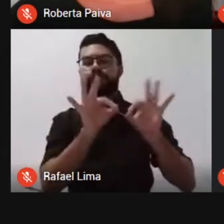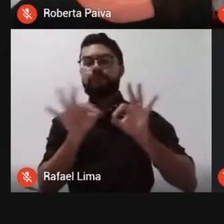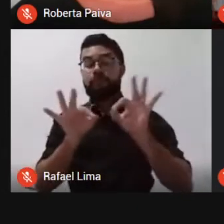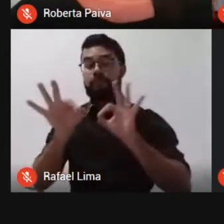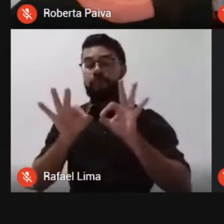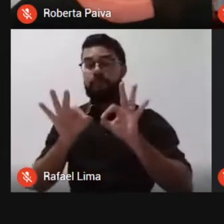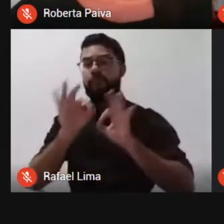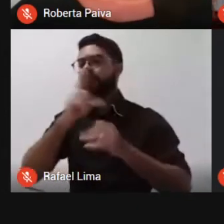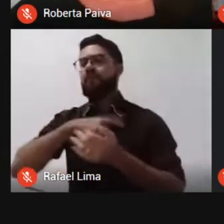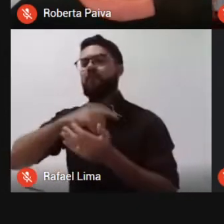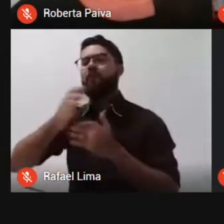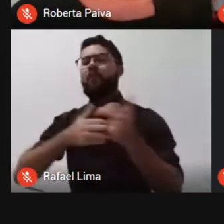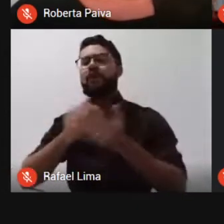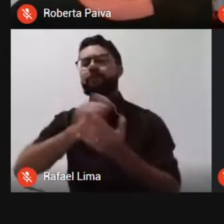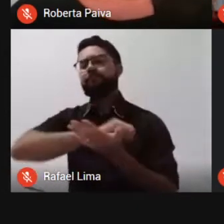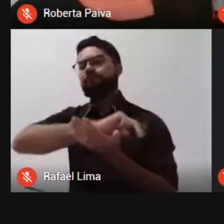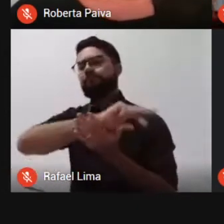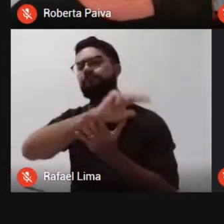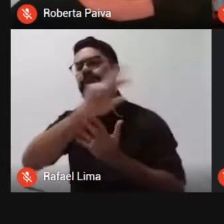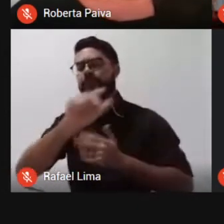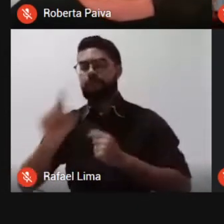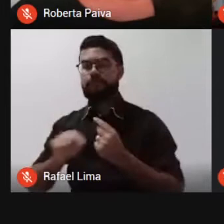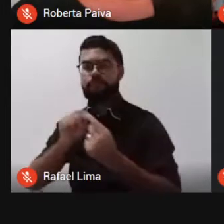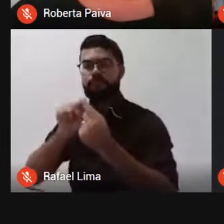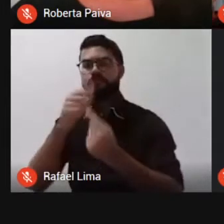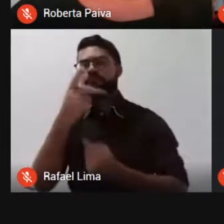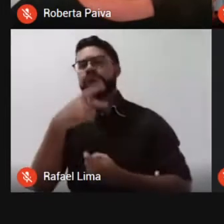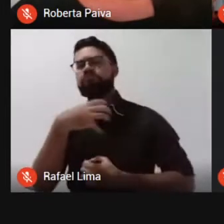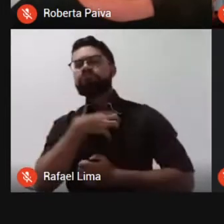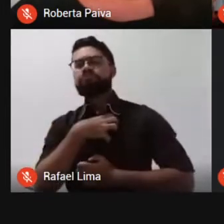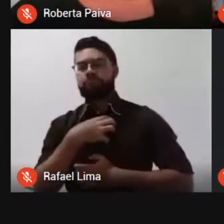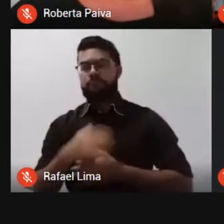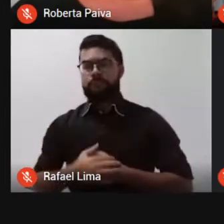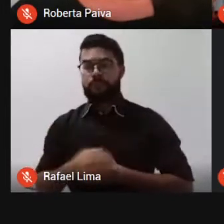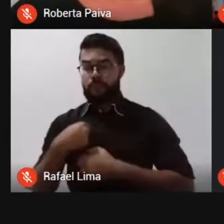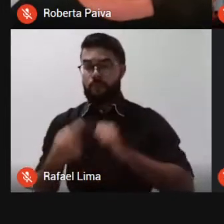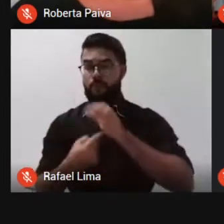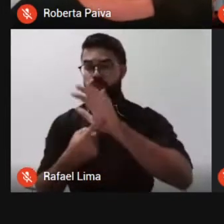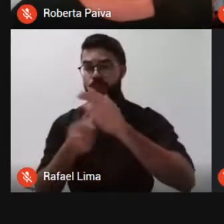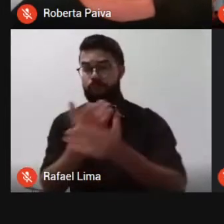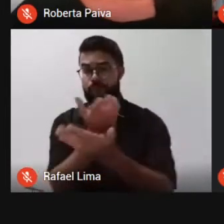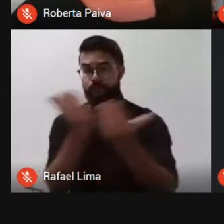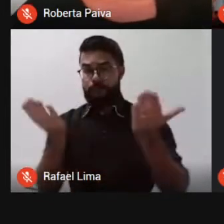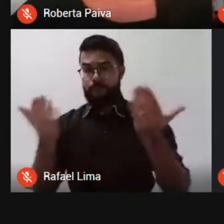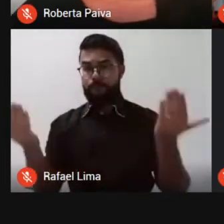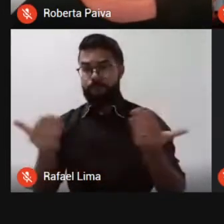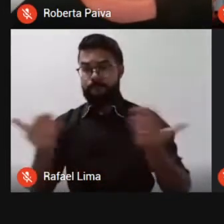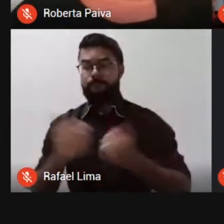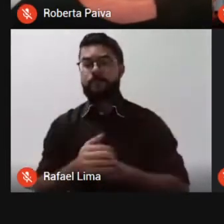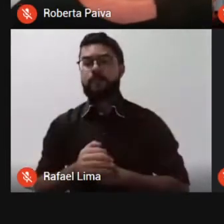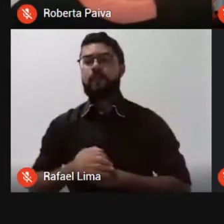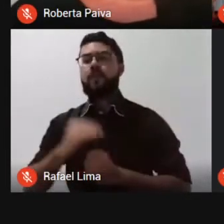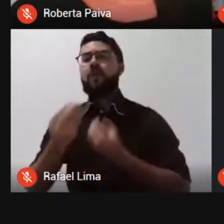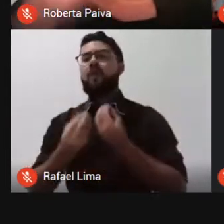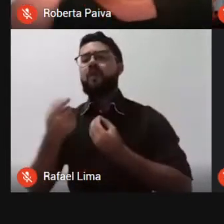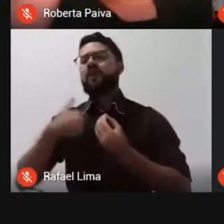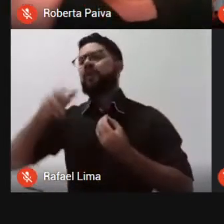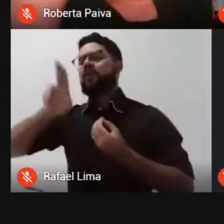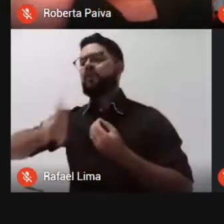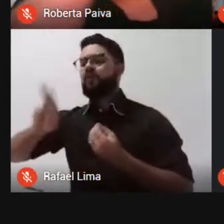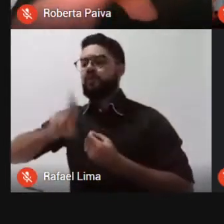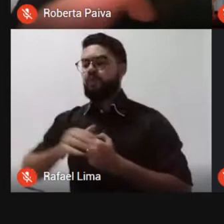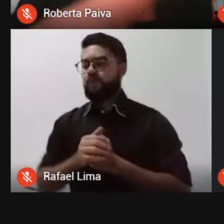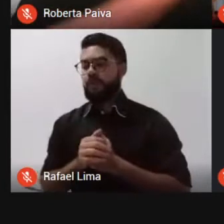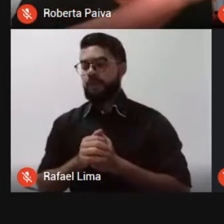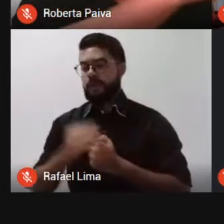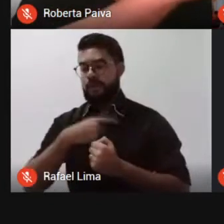de situação que você deseje. Eu vou apresentar para vocês o protótipo que eu abordei no núcleo